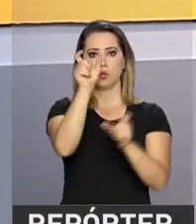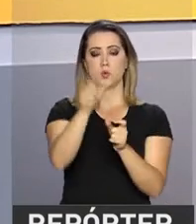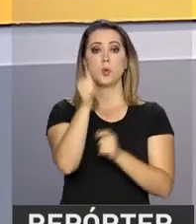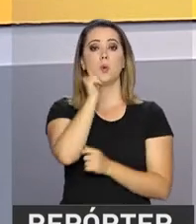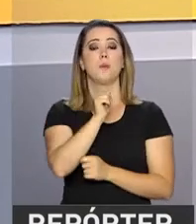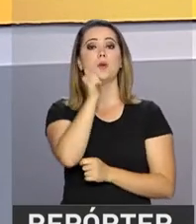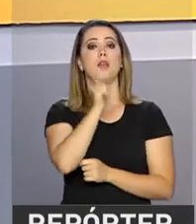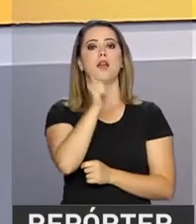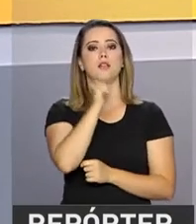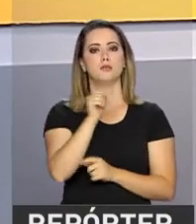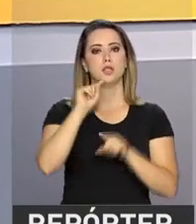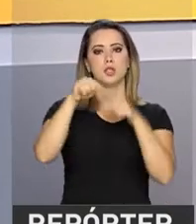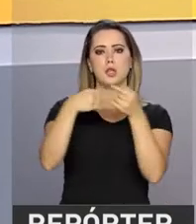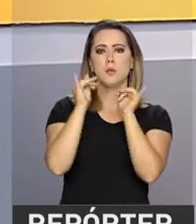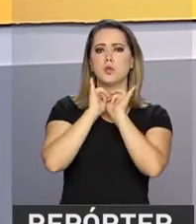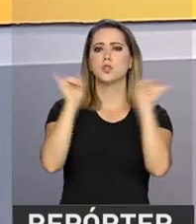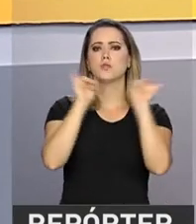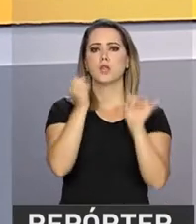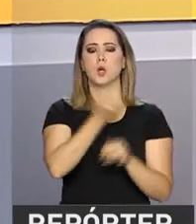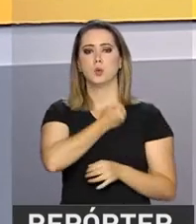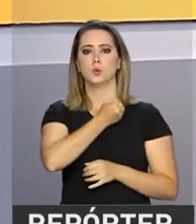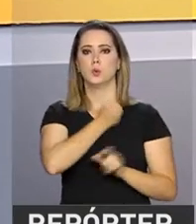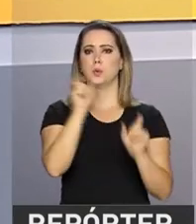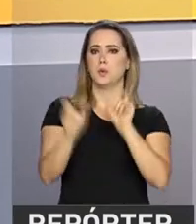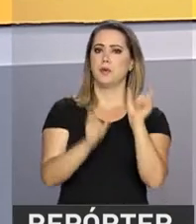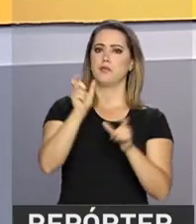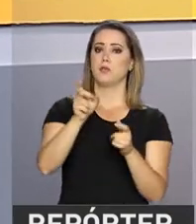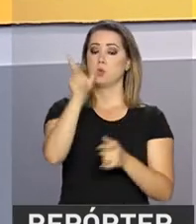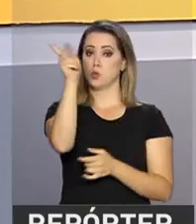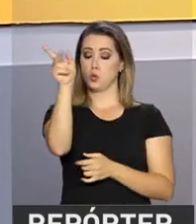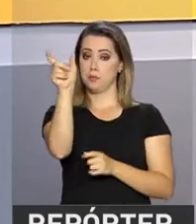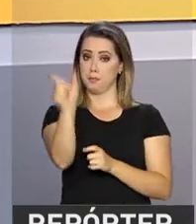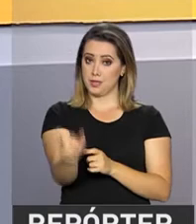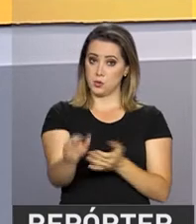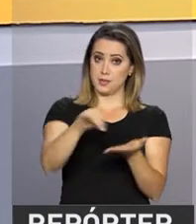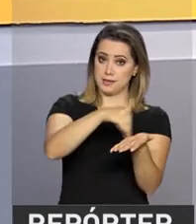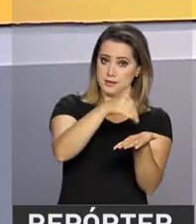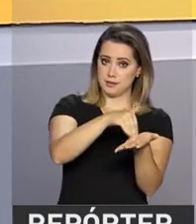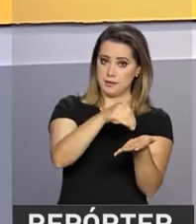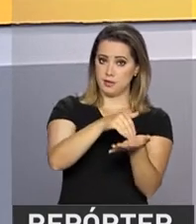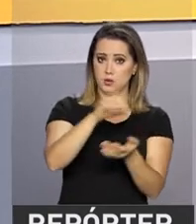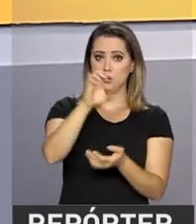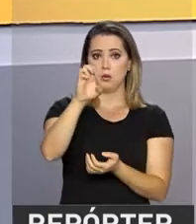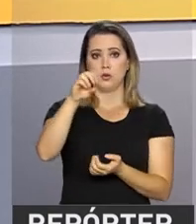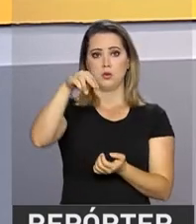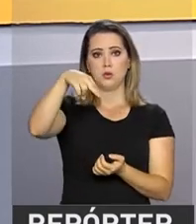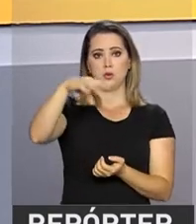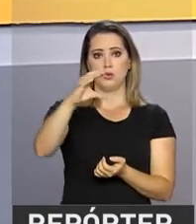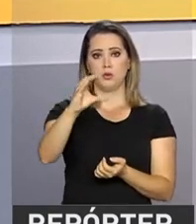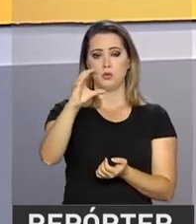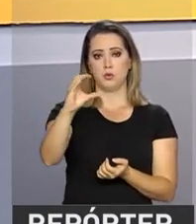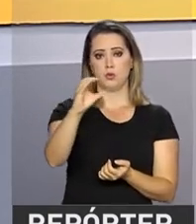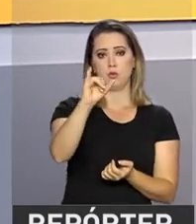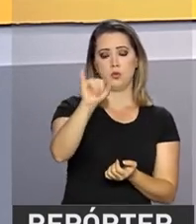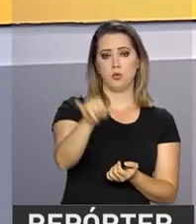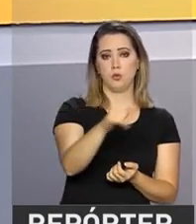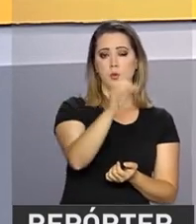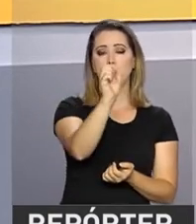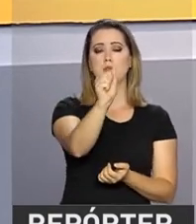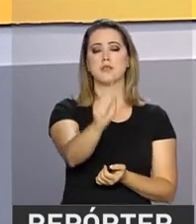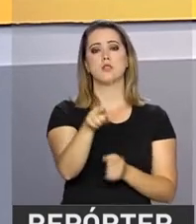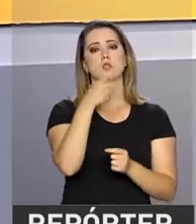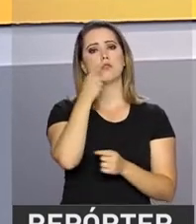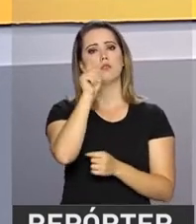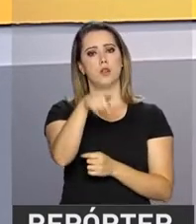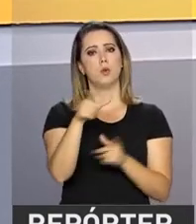mulheres depois de divulgar os números e o perfil de inscritos não seja o ministro da educação mendonça filho ressaltou